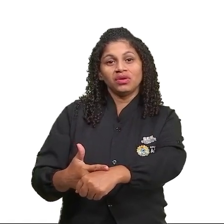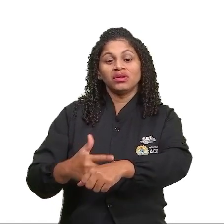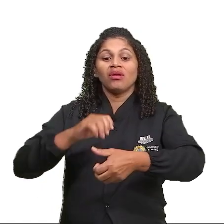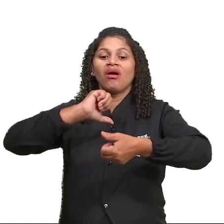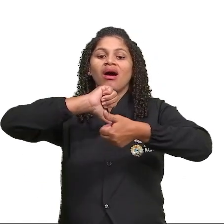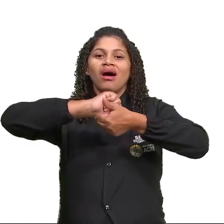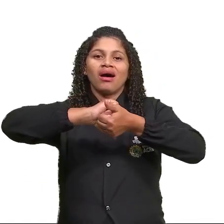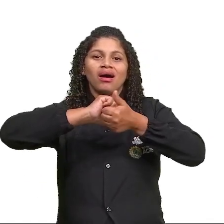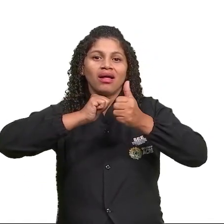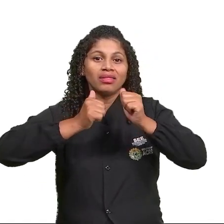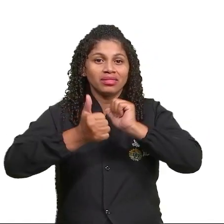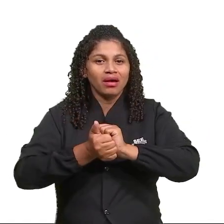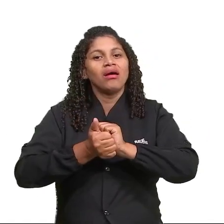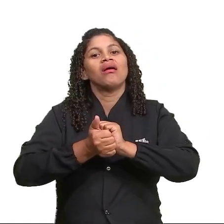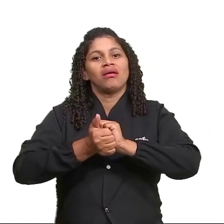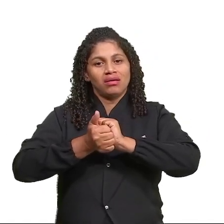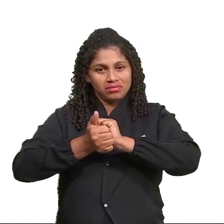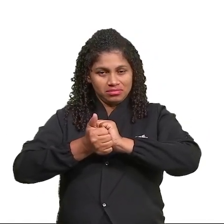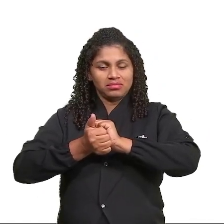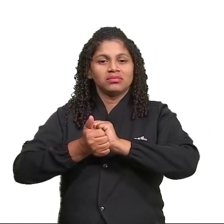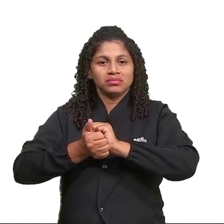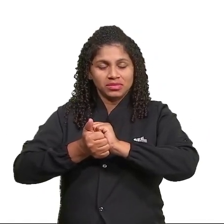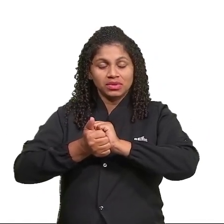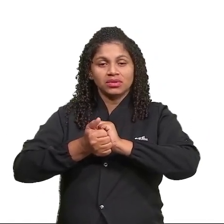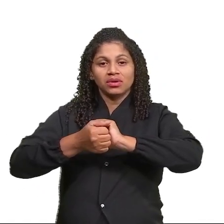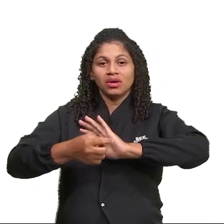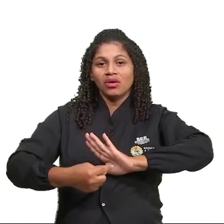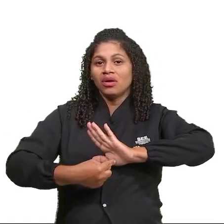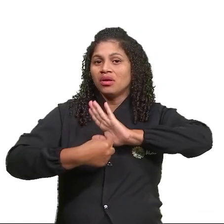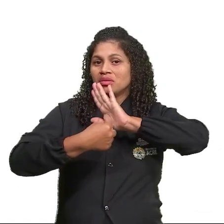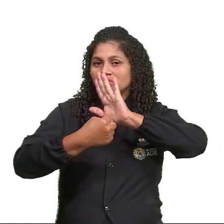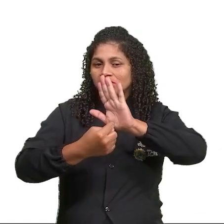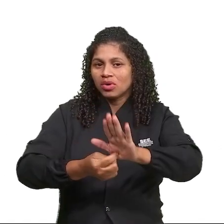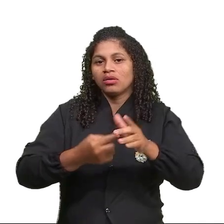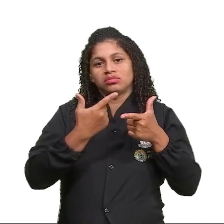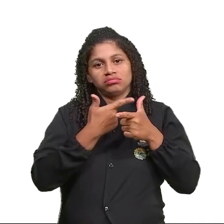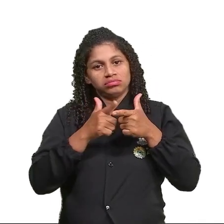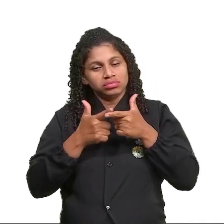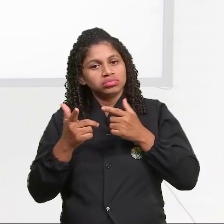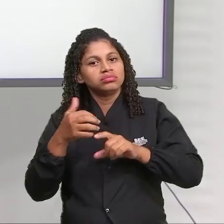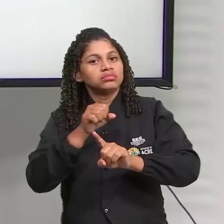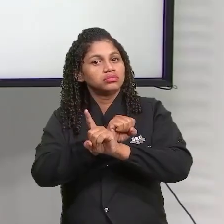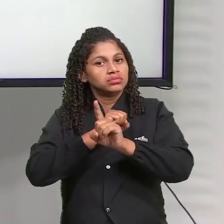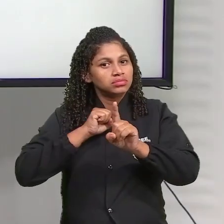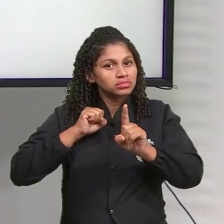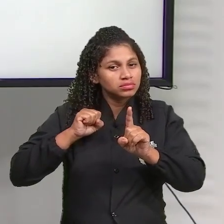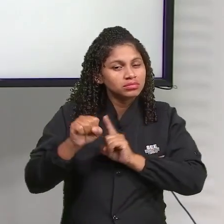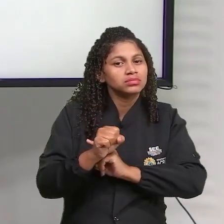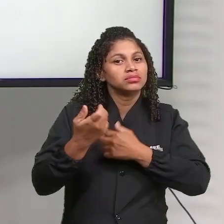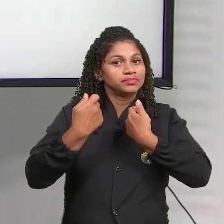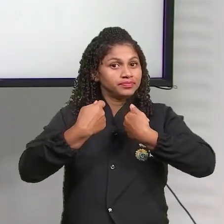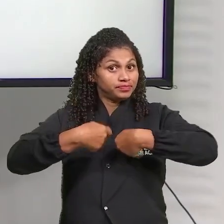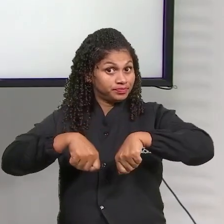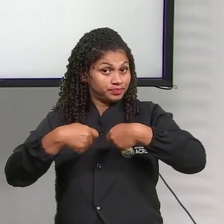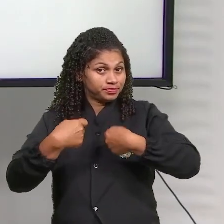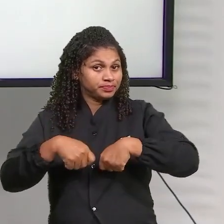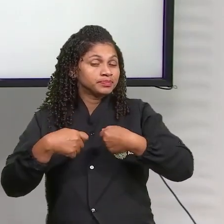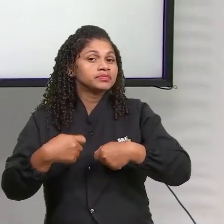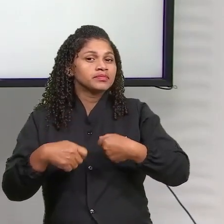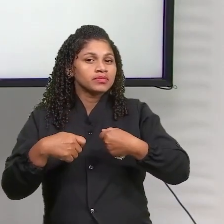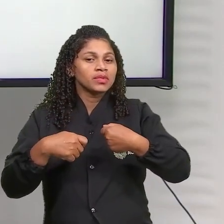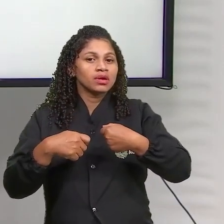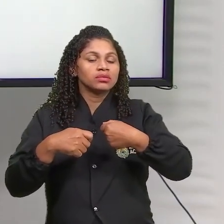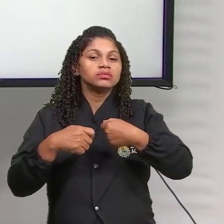um óculos, por exemplo. Então, aqui ele vai denunciar as mazelas e os problemas sociais e a necessidade de